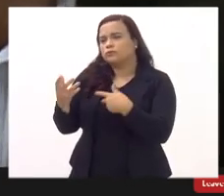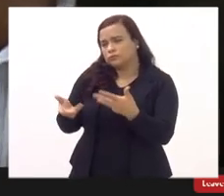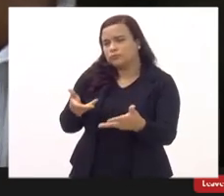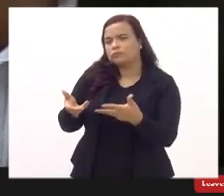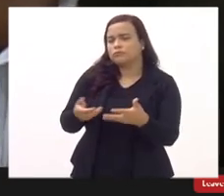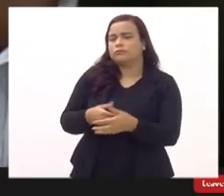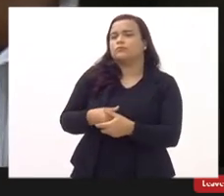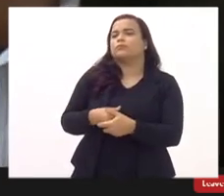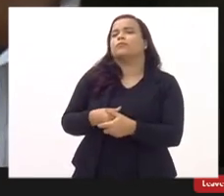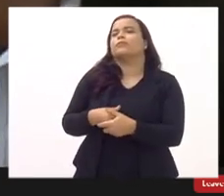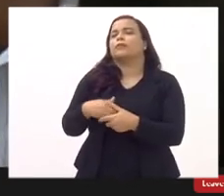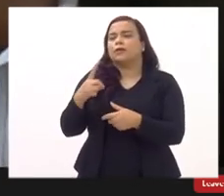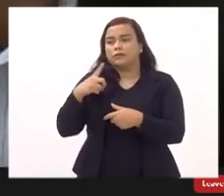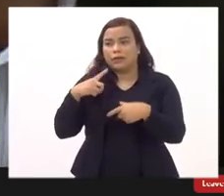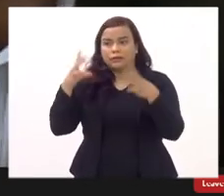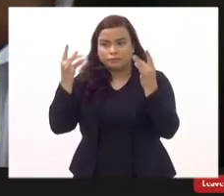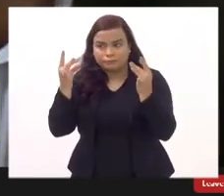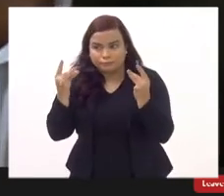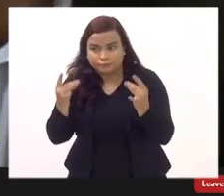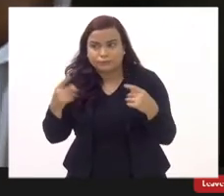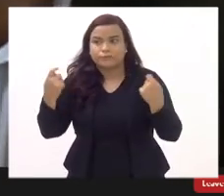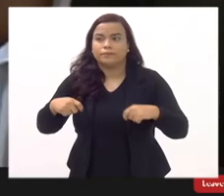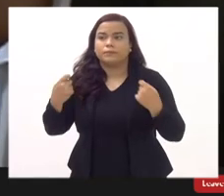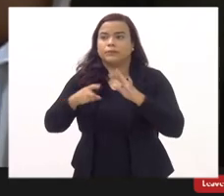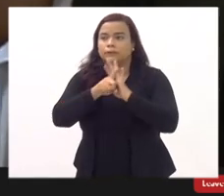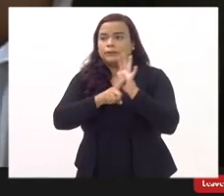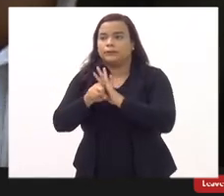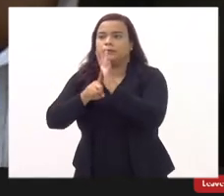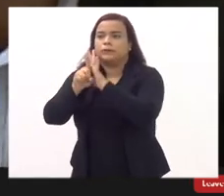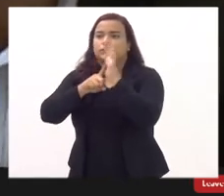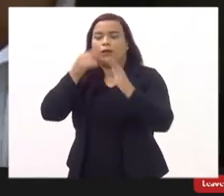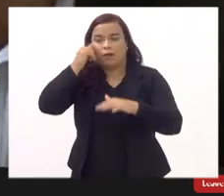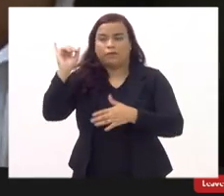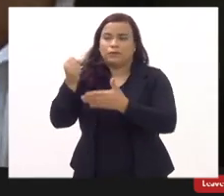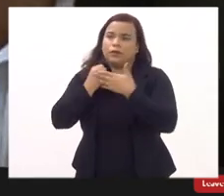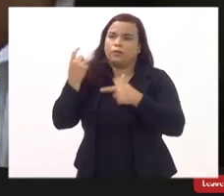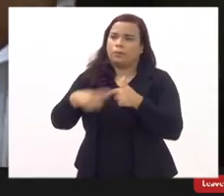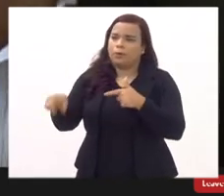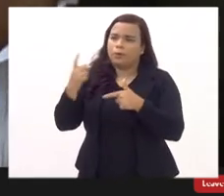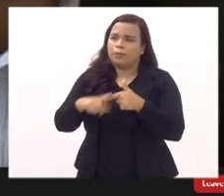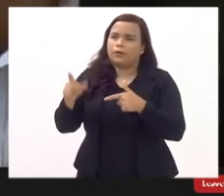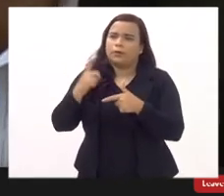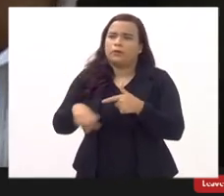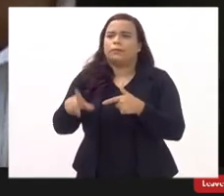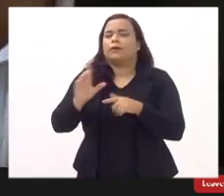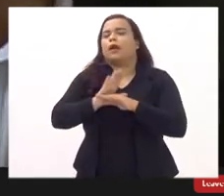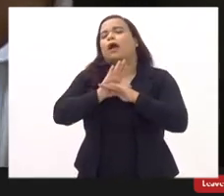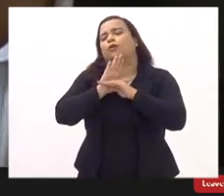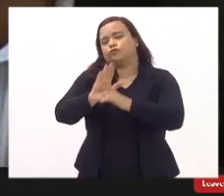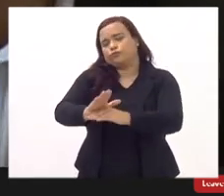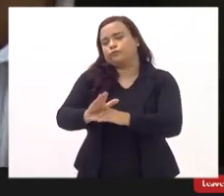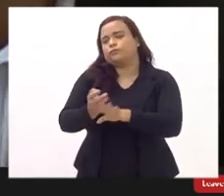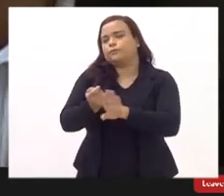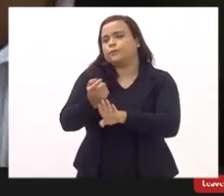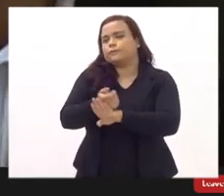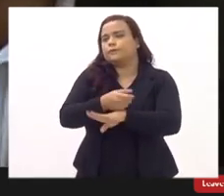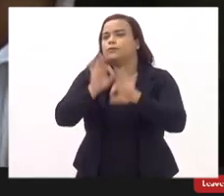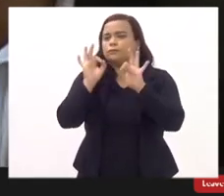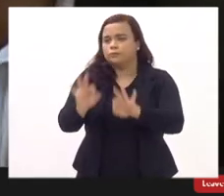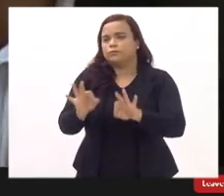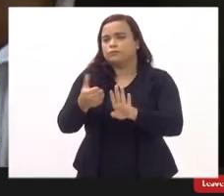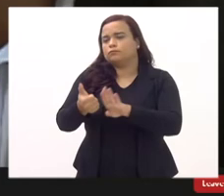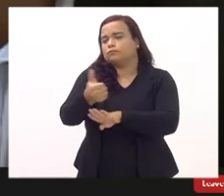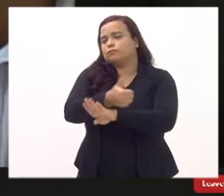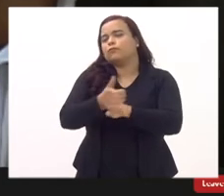que eu acho que a gente precisa refinar para não trazer nenhum tipo de problema, ser uma coisa benéfica para o nosso